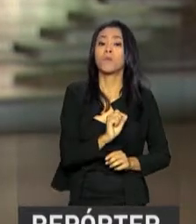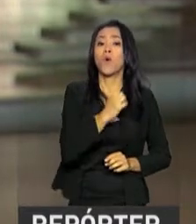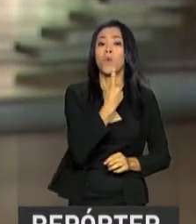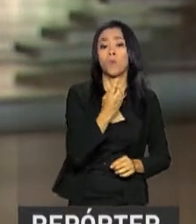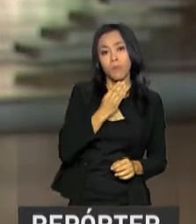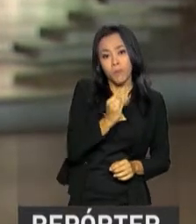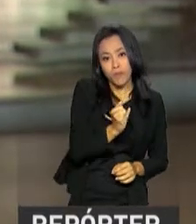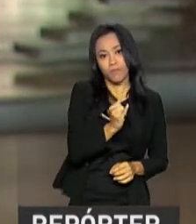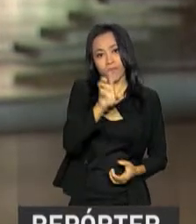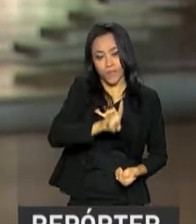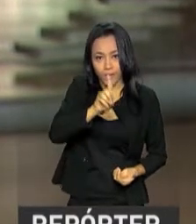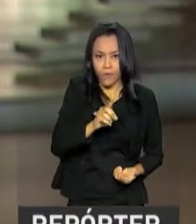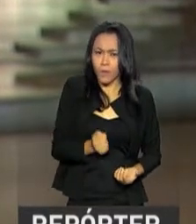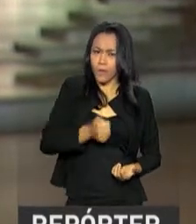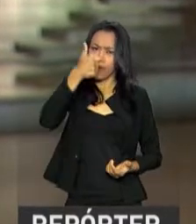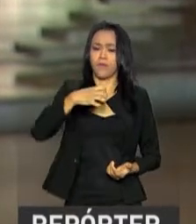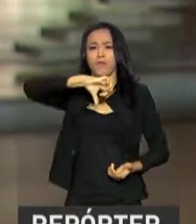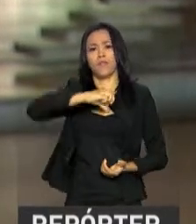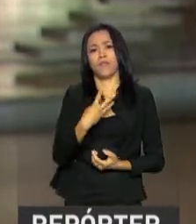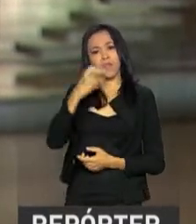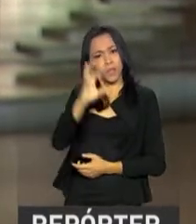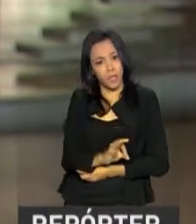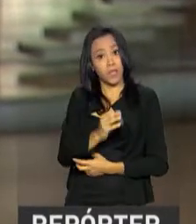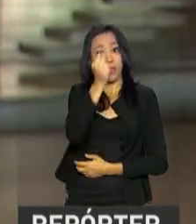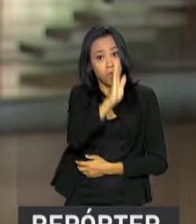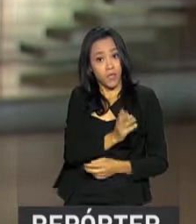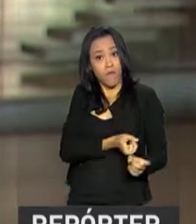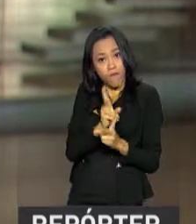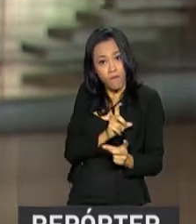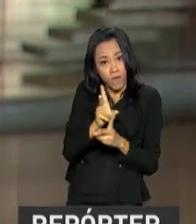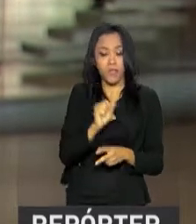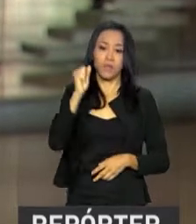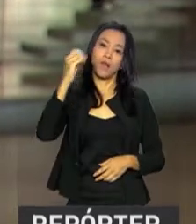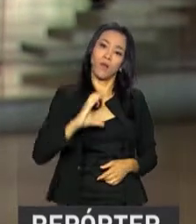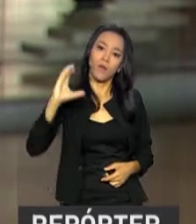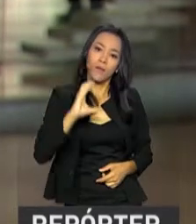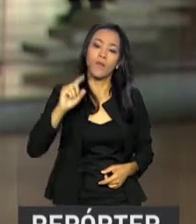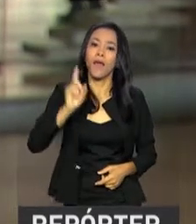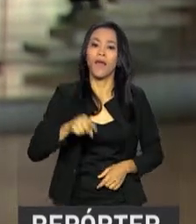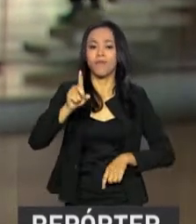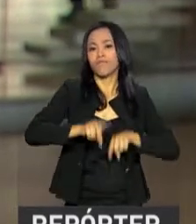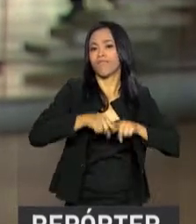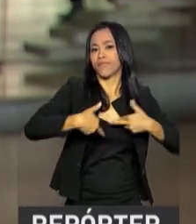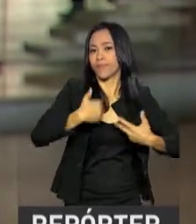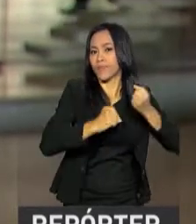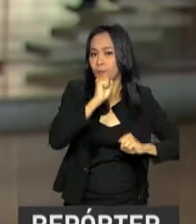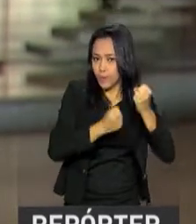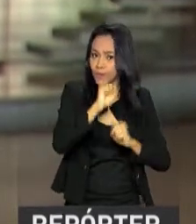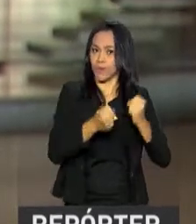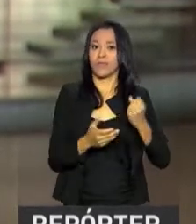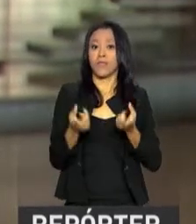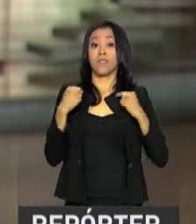milhão de dólares quase 93% eu vendi para a colômbia são produtos manufaturados o